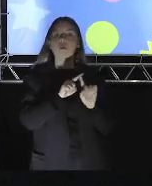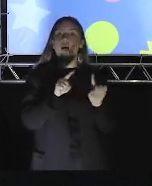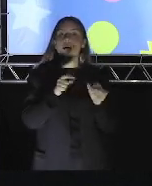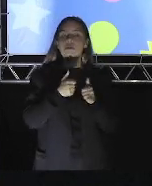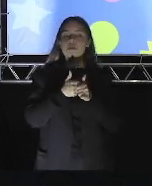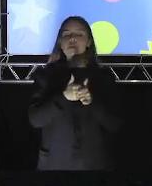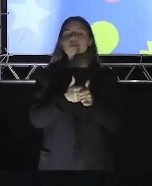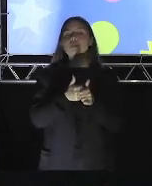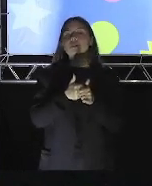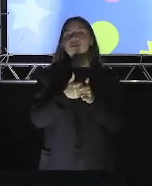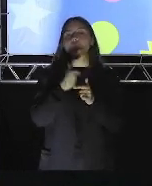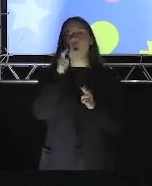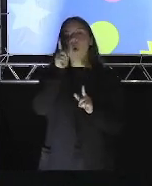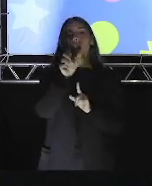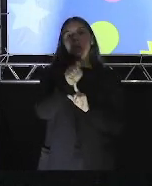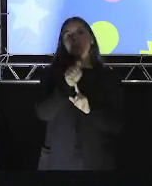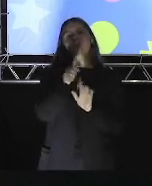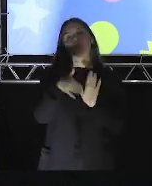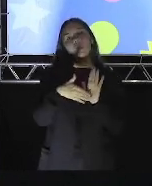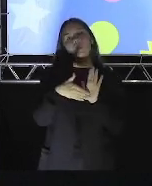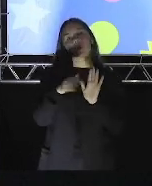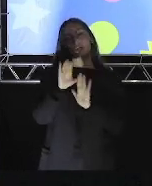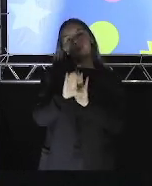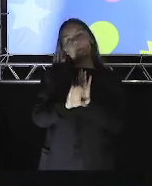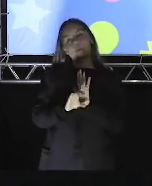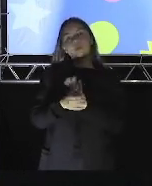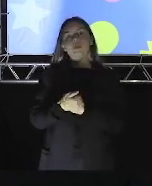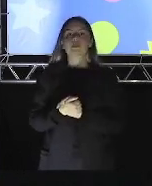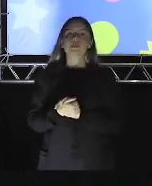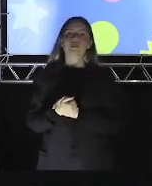ali atingir aquele propósito do capítulo.